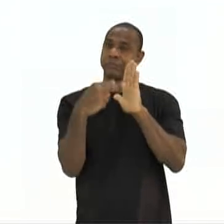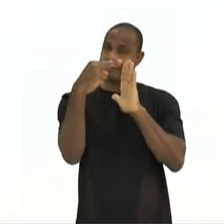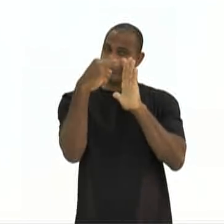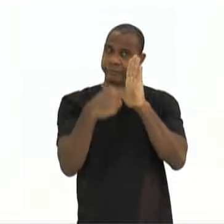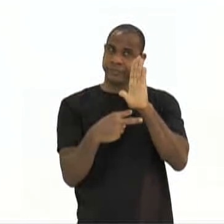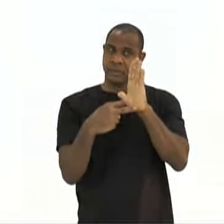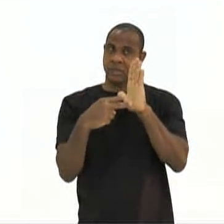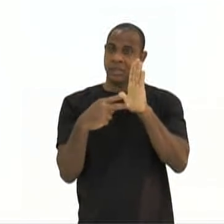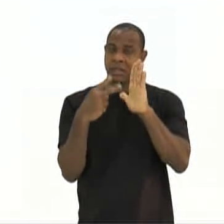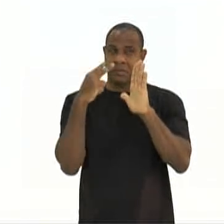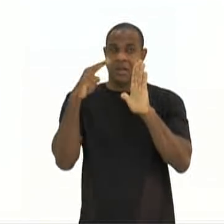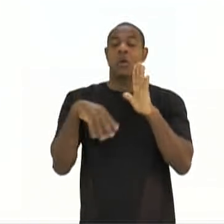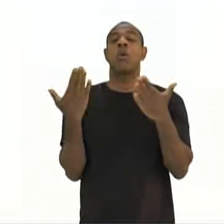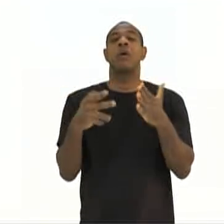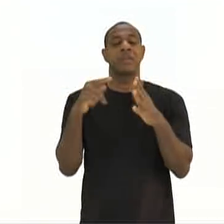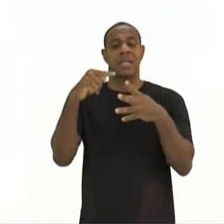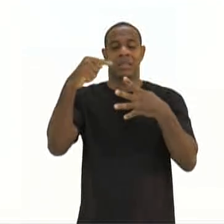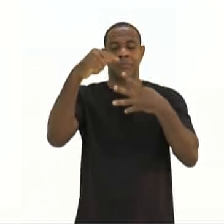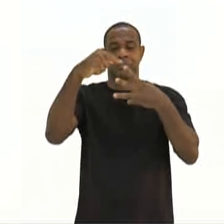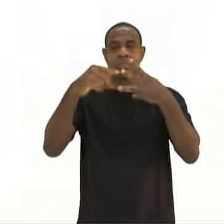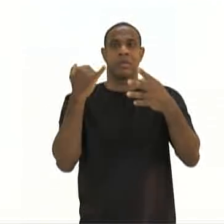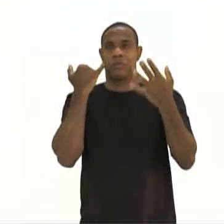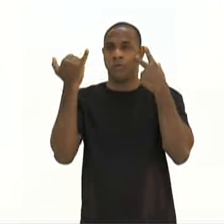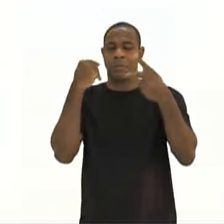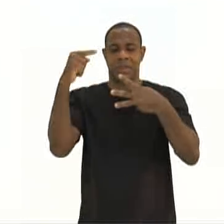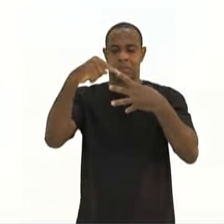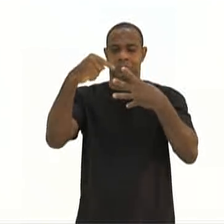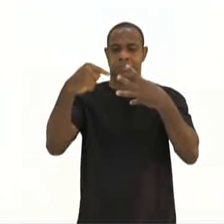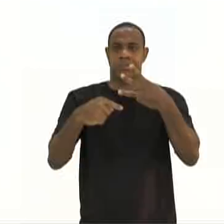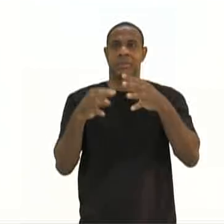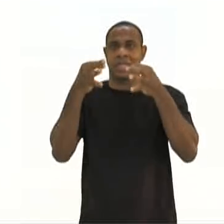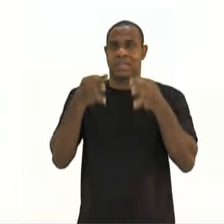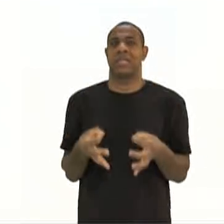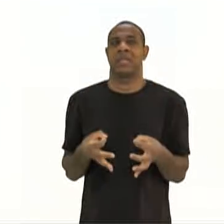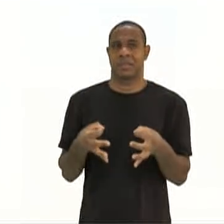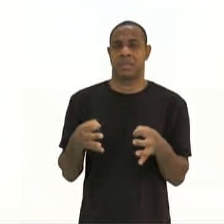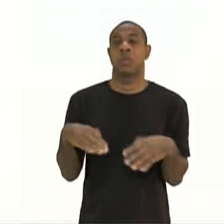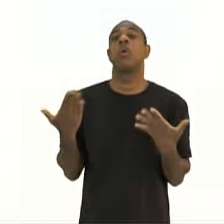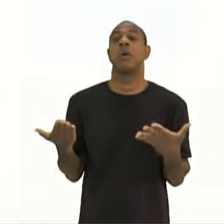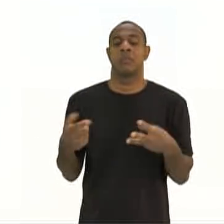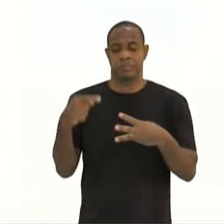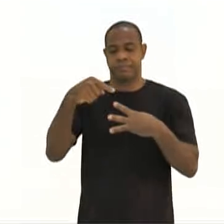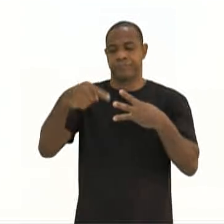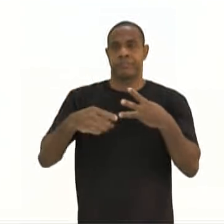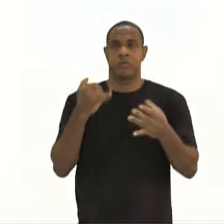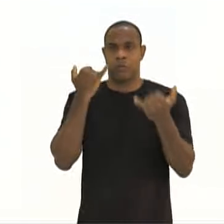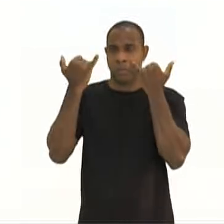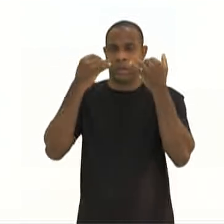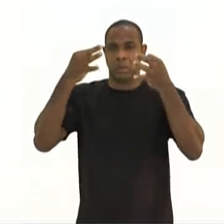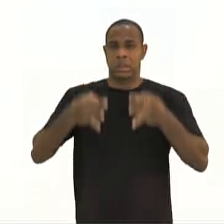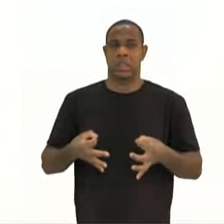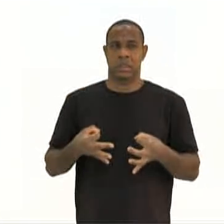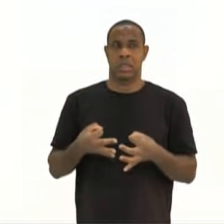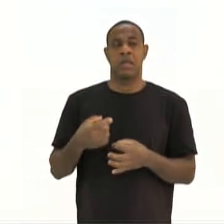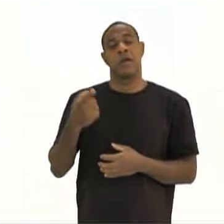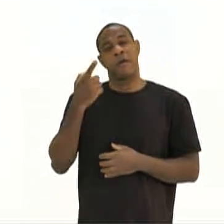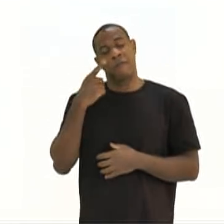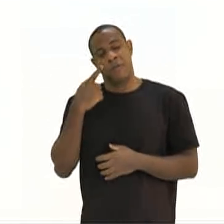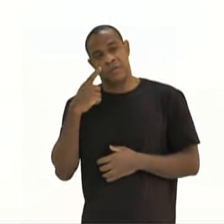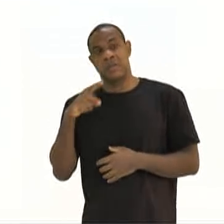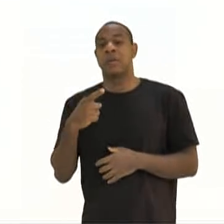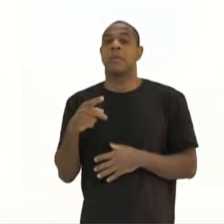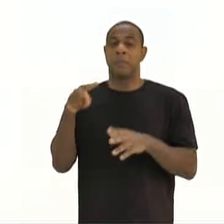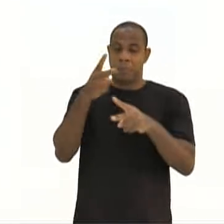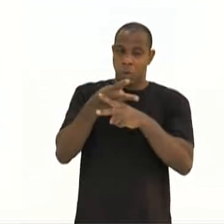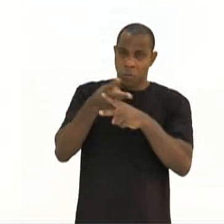dessas informações estão corretas. Será que é uma só? Será que duas? Será que as três? Vamos ver então. Pode escrever no teu caderno quais são as